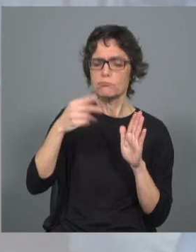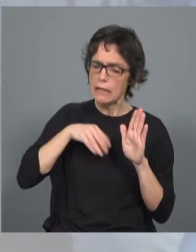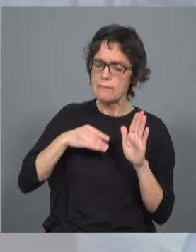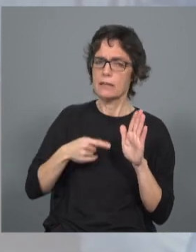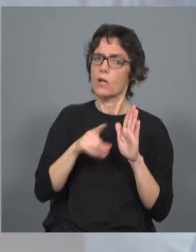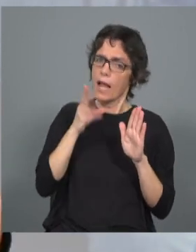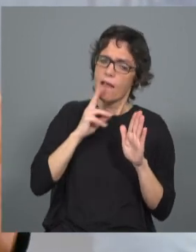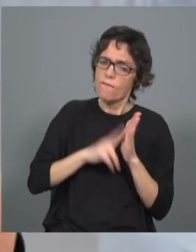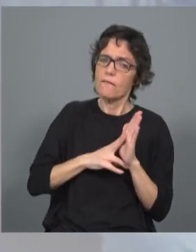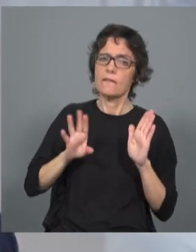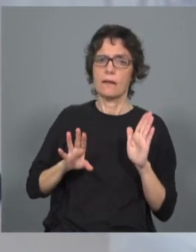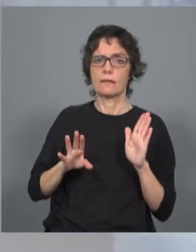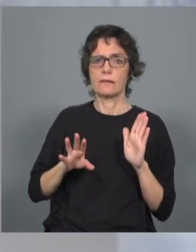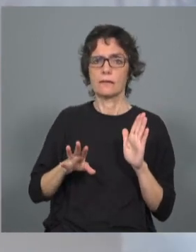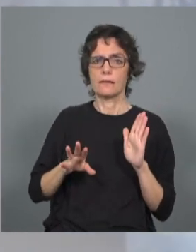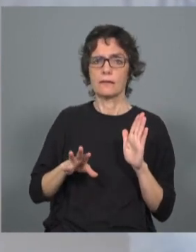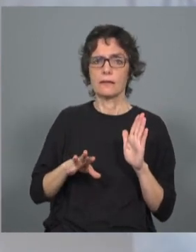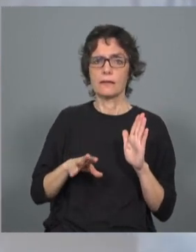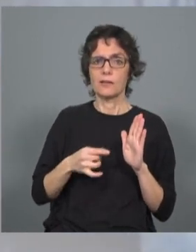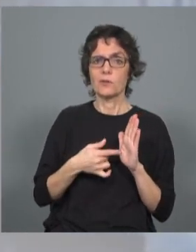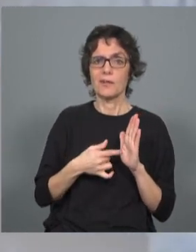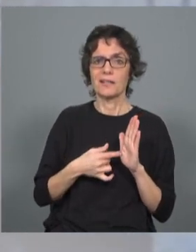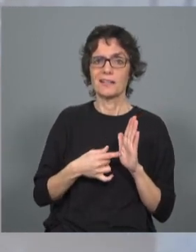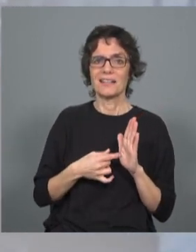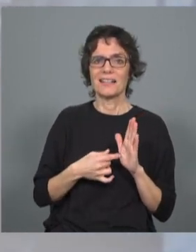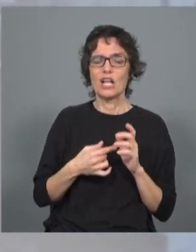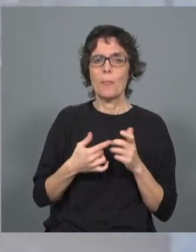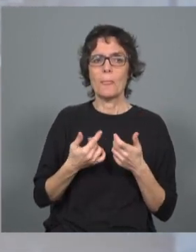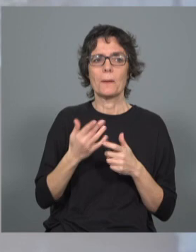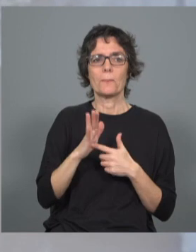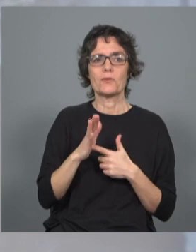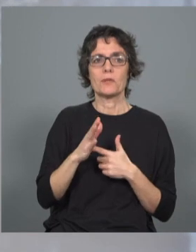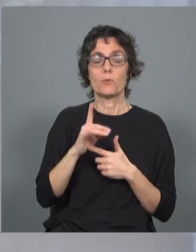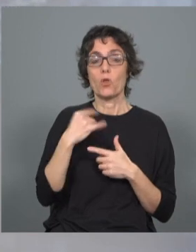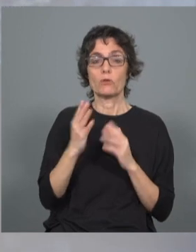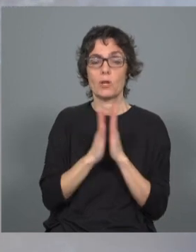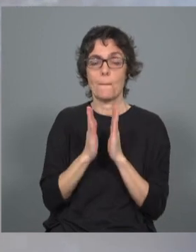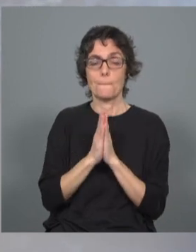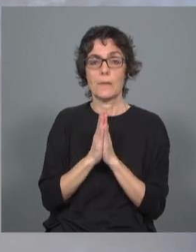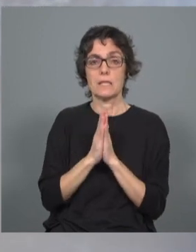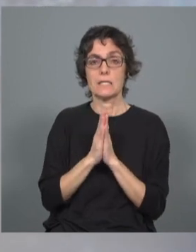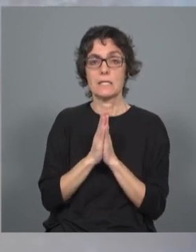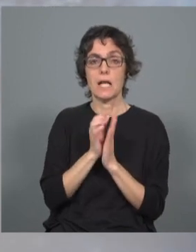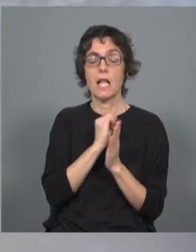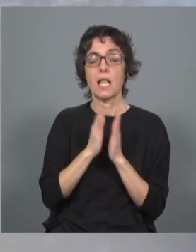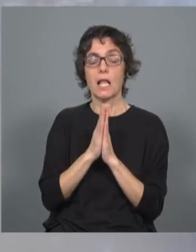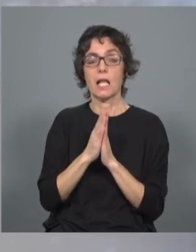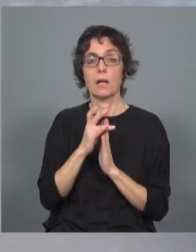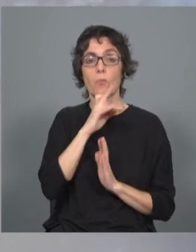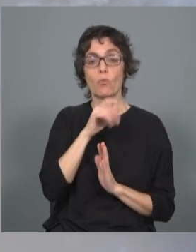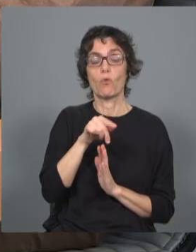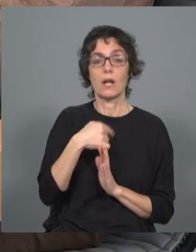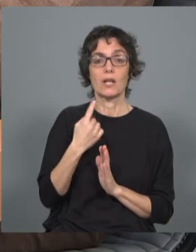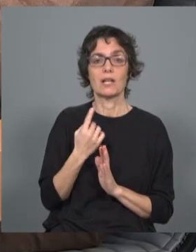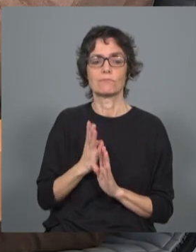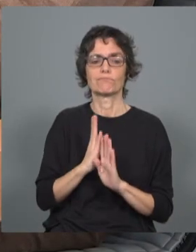mim foi importante. Eu fui várias vezes, íamos muitas vezes à missa na Capela do Rato e eu, ao princípio, de facto, não ia à comunhão espiritual. E depois,